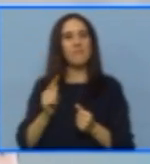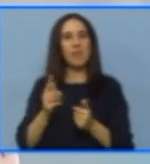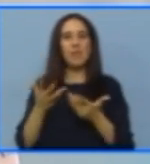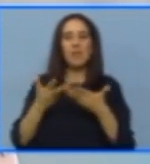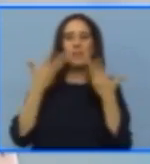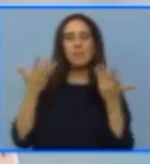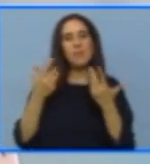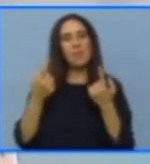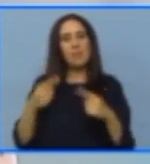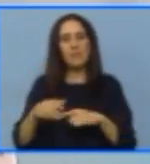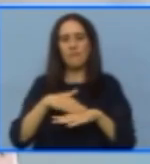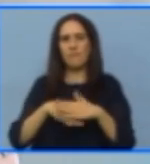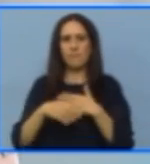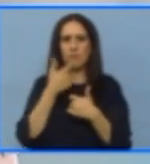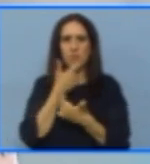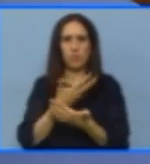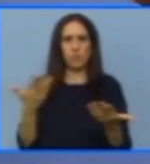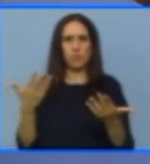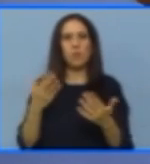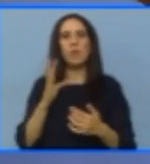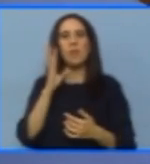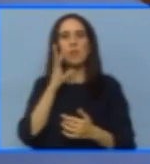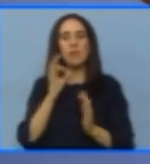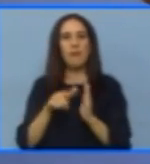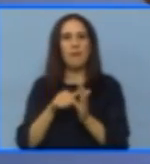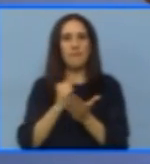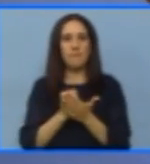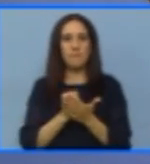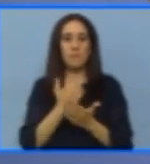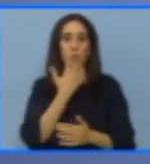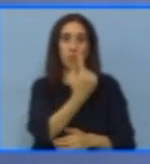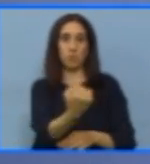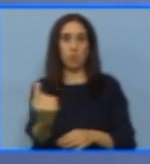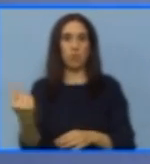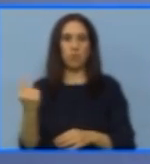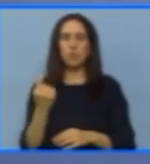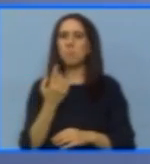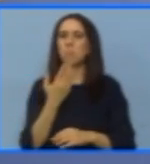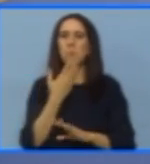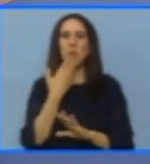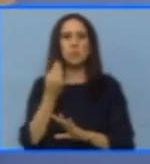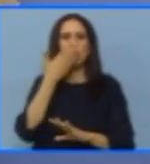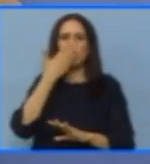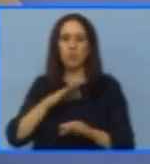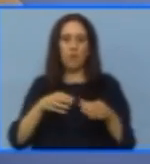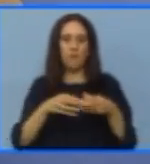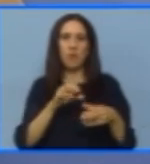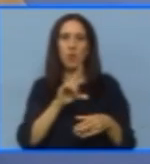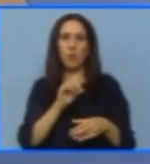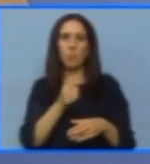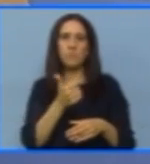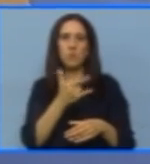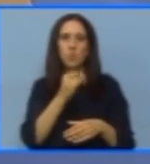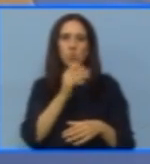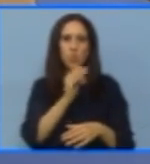que fazemos, procurando sempre também que qualquer um de nós, do mais jovem dos lobitos ao mais experiente